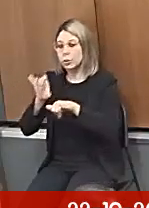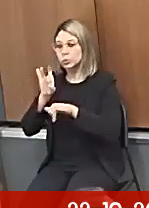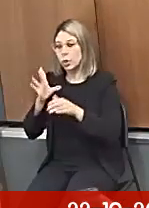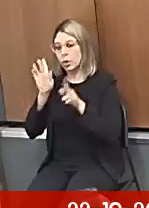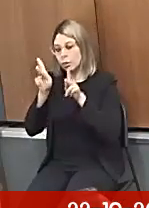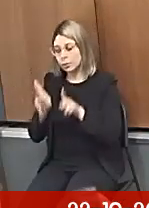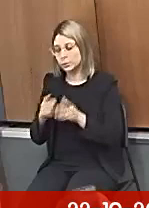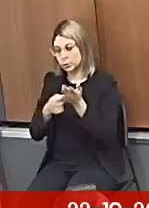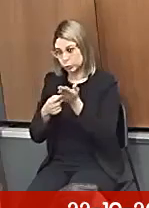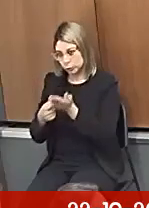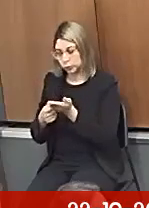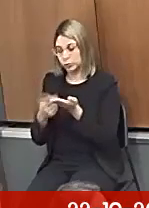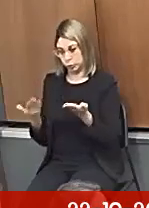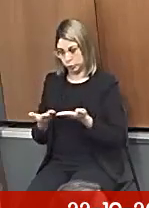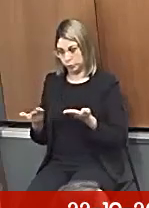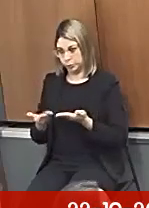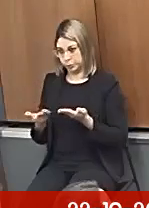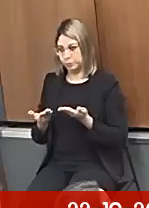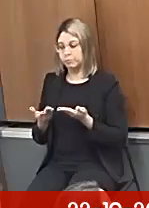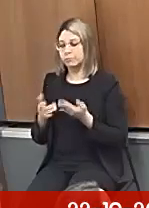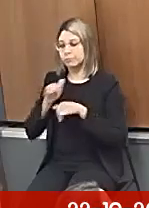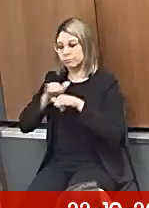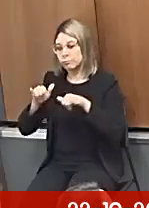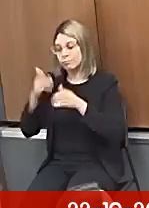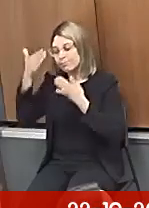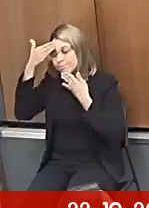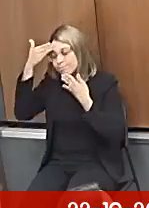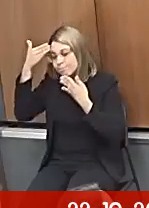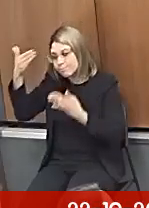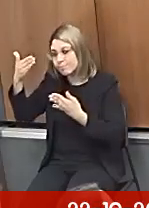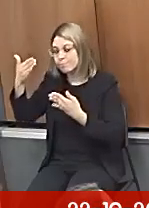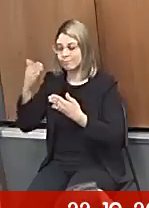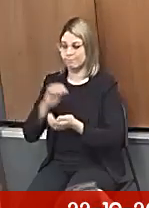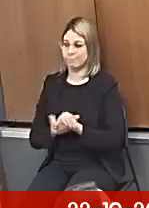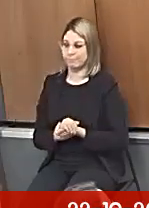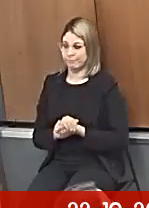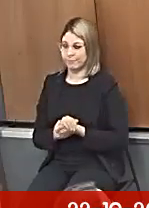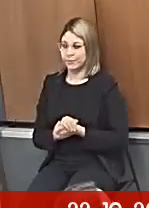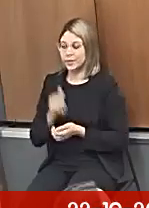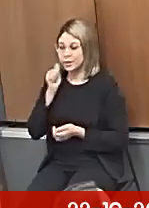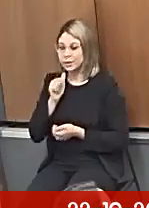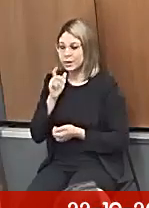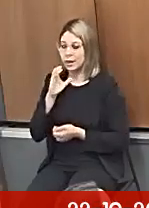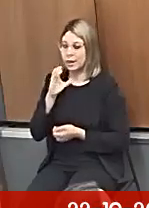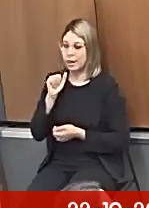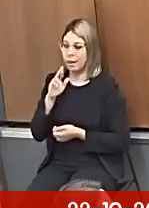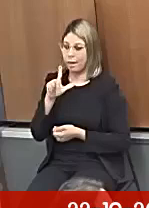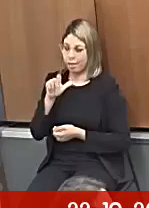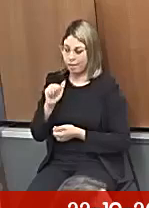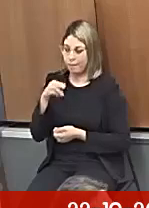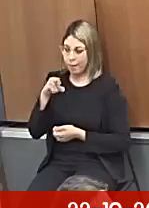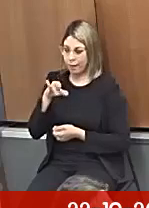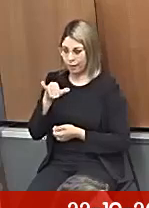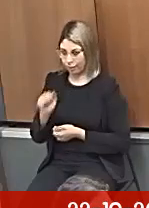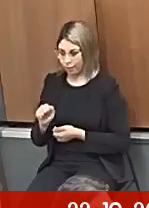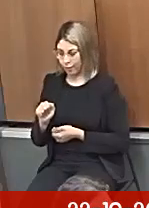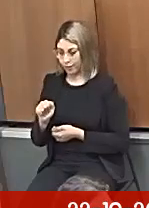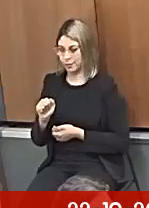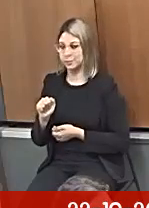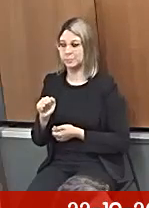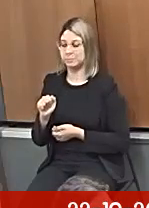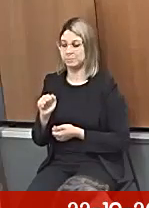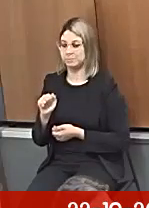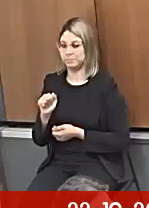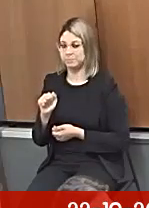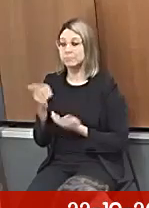os convidados aqui presentes. Então, quero anunciar e agradecer, então, a presença da senhora Carla Maria Alessi Lafetá de